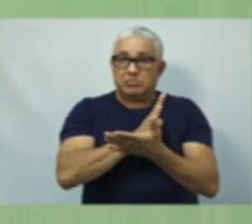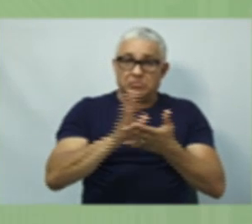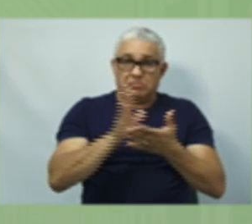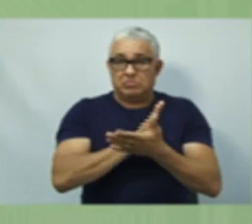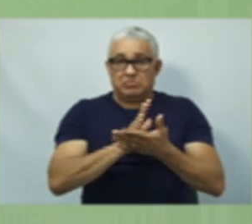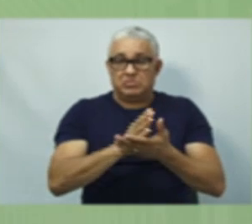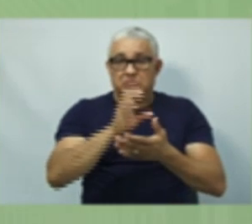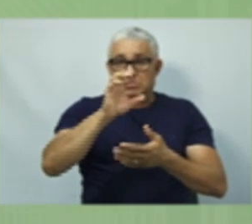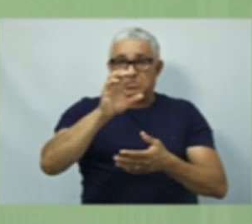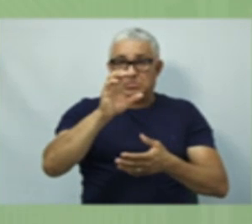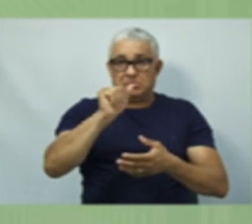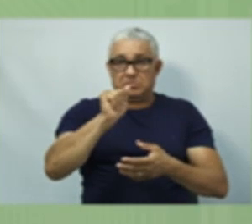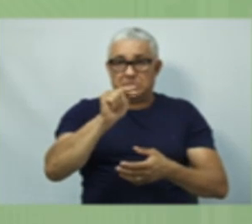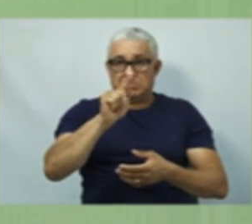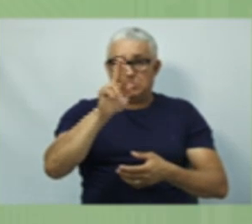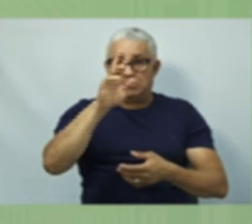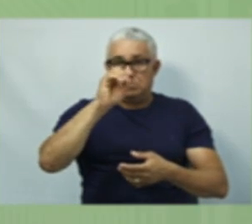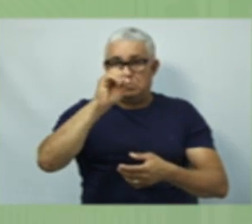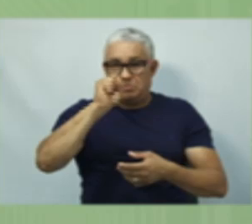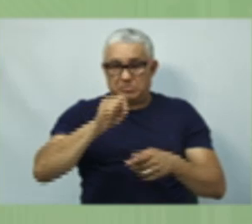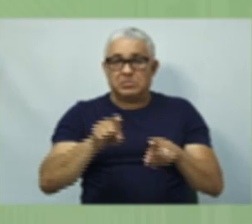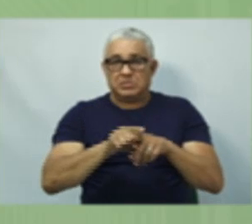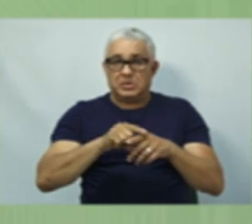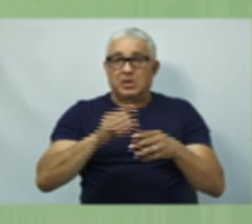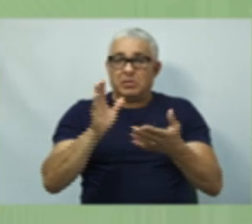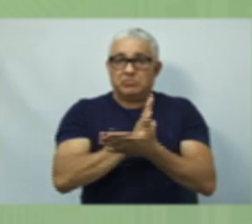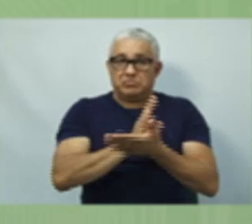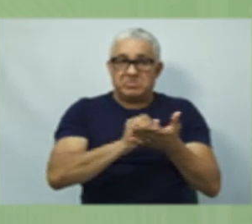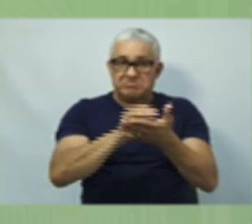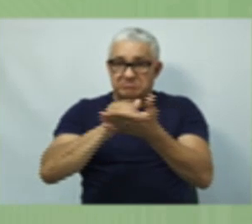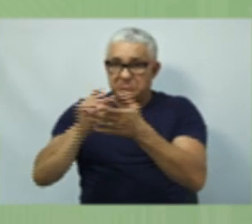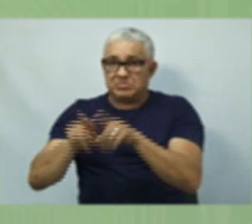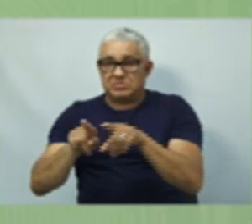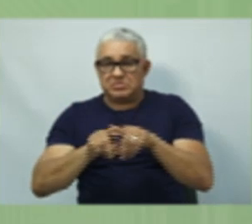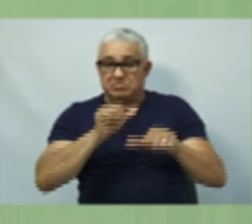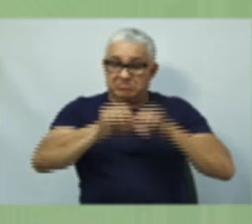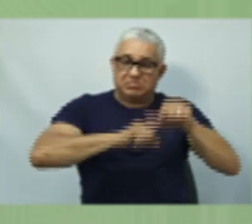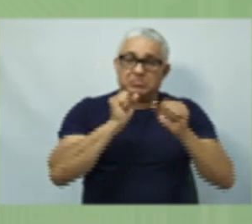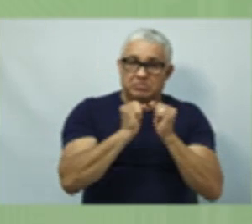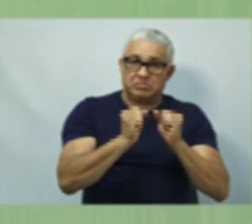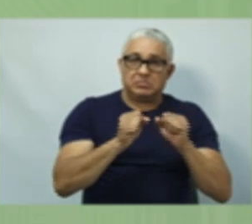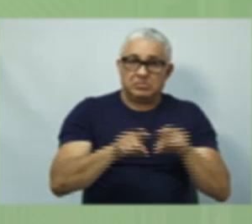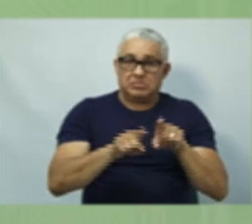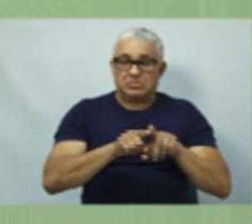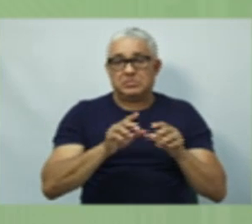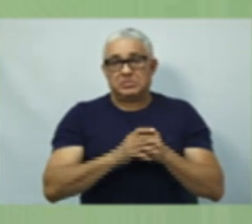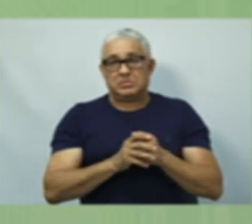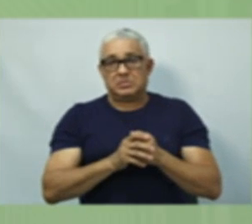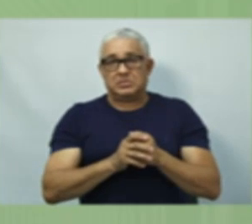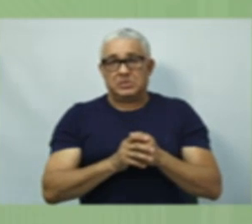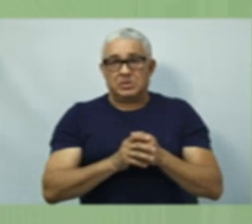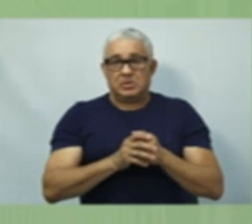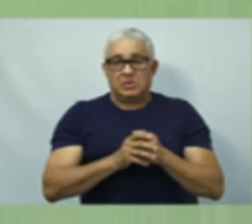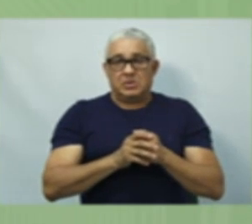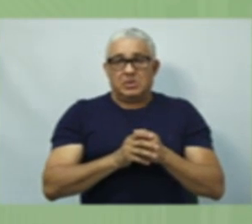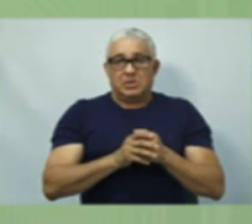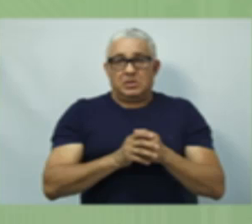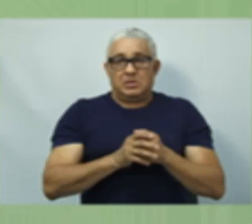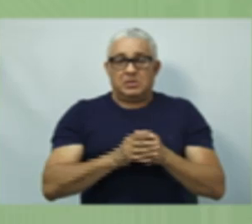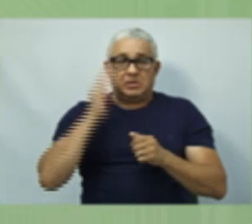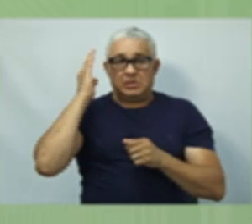vai estar forçando algumas mudanças. E também a busca pelo desenvolvimento sustentável, que deve ser um